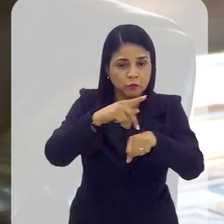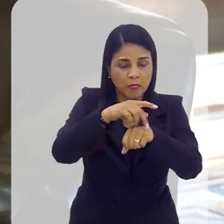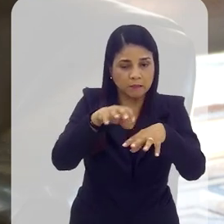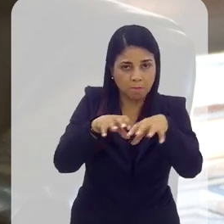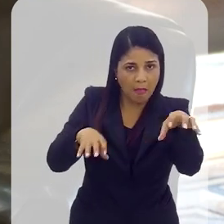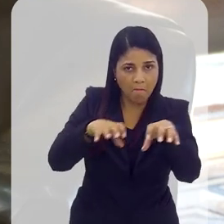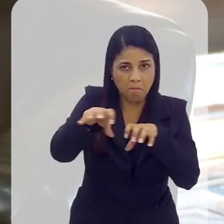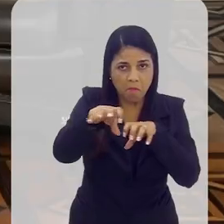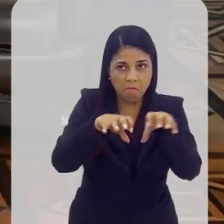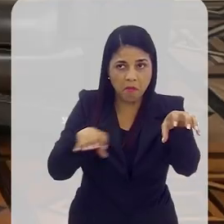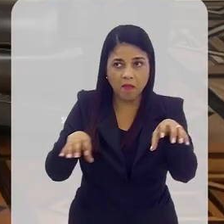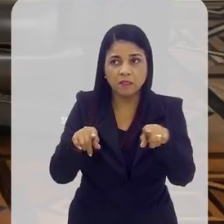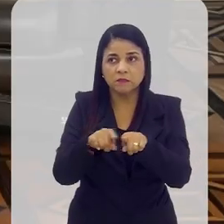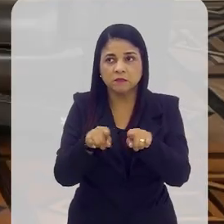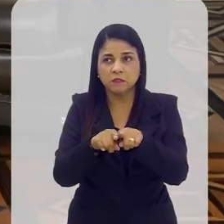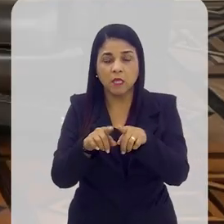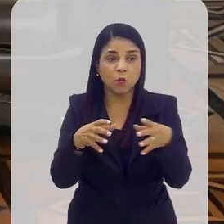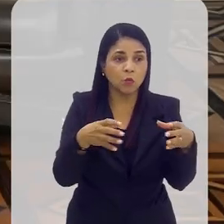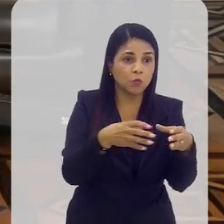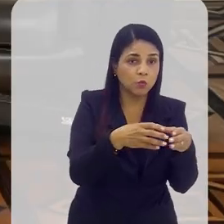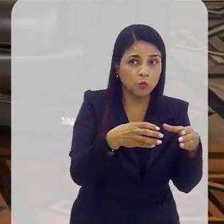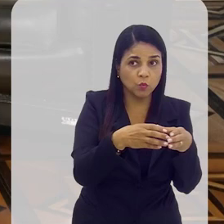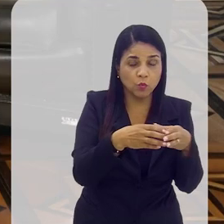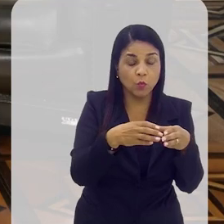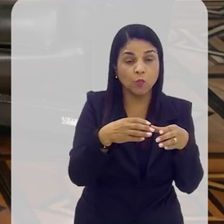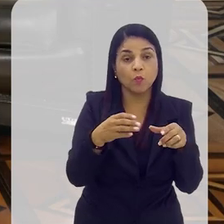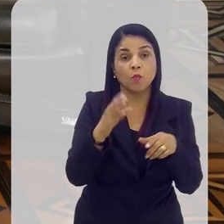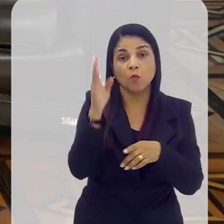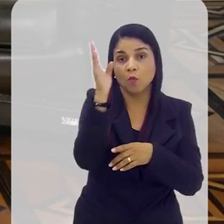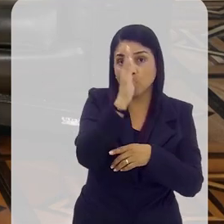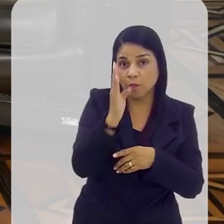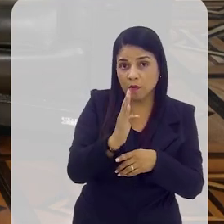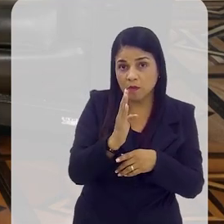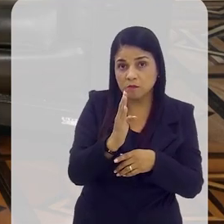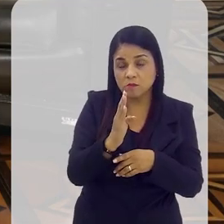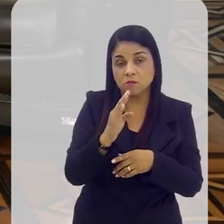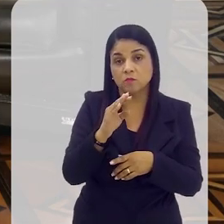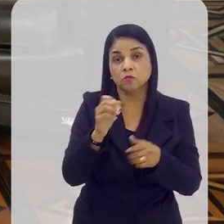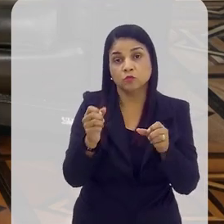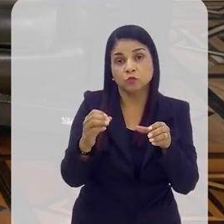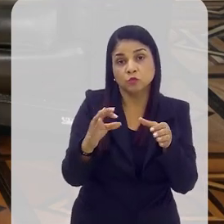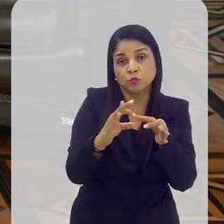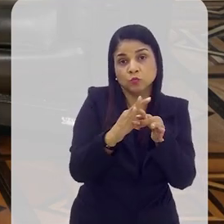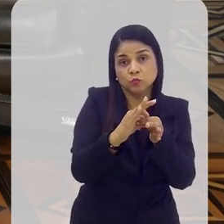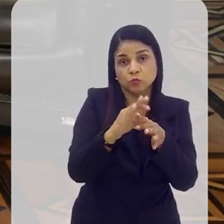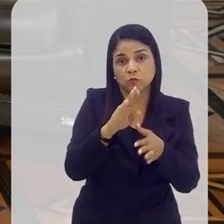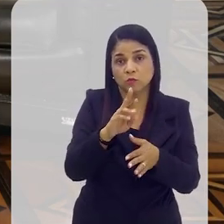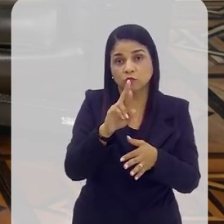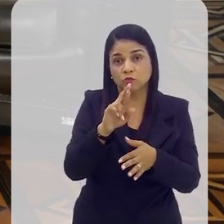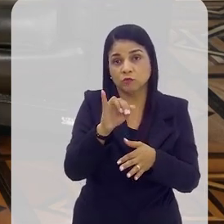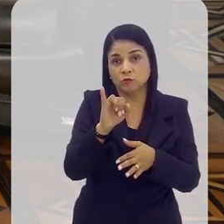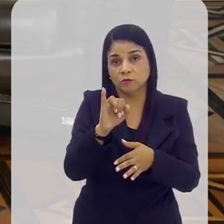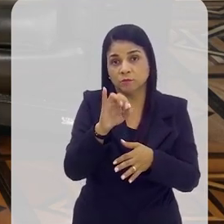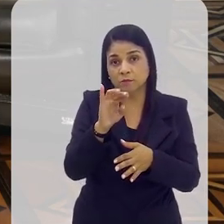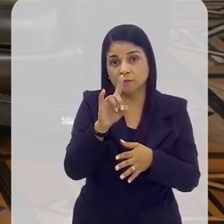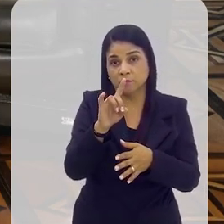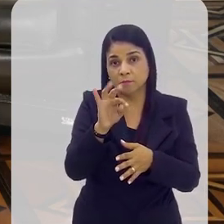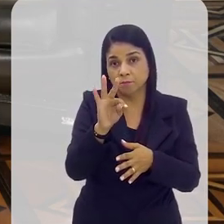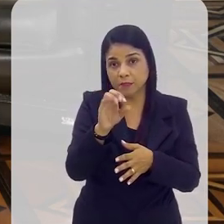se dividindo. Hoje você tem o G7 Sim. e outros grupos, o Brasil Sim. se juntando como Fazendo os BRICS, não é